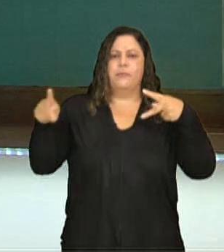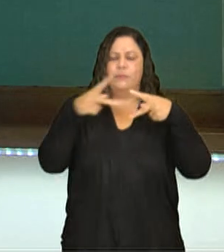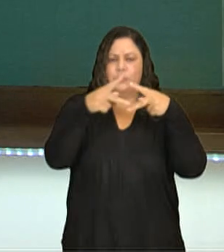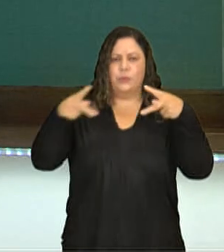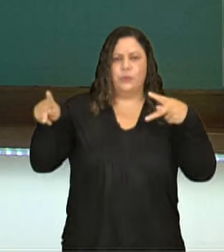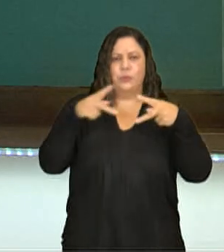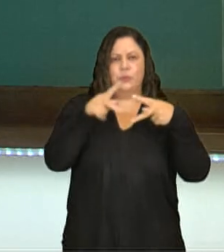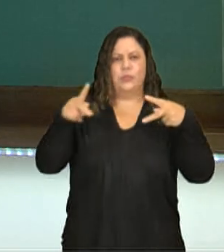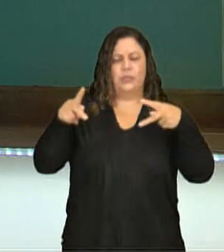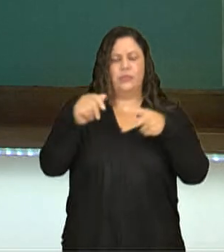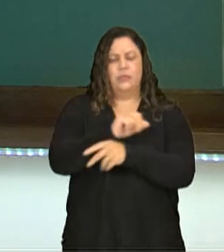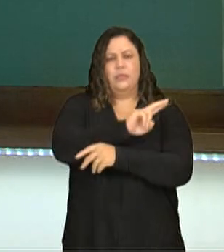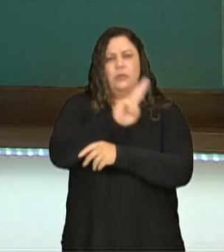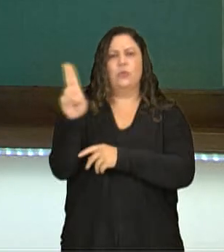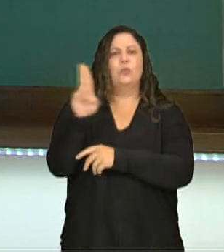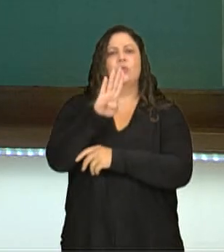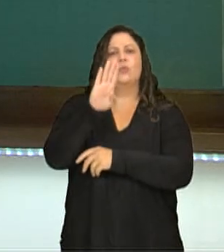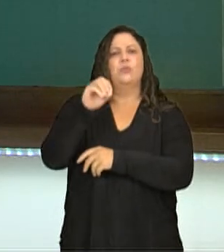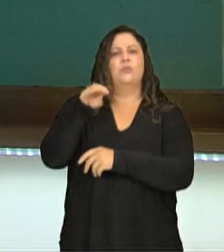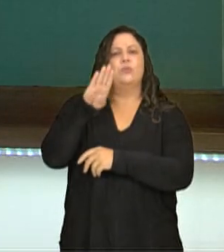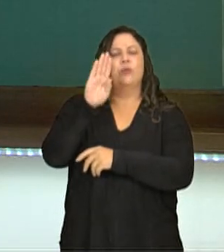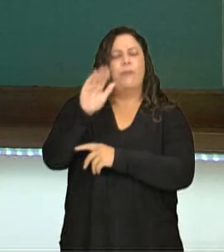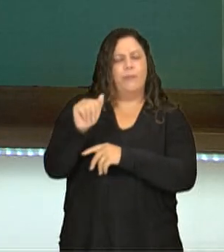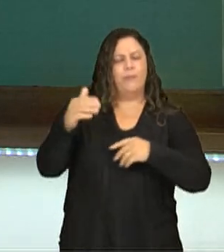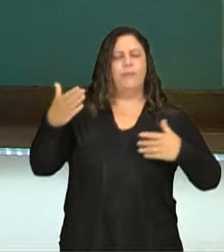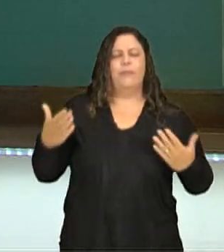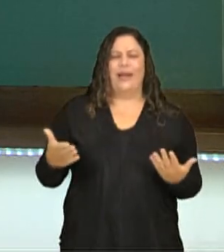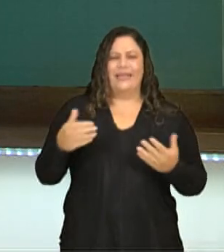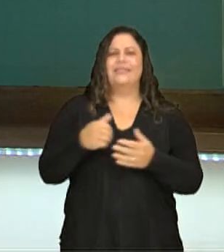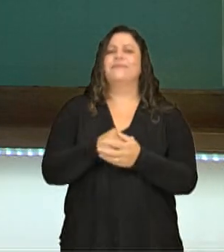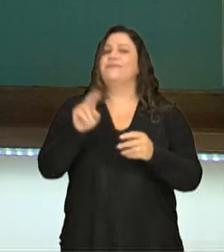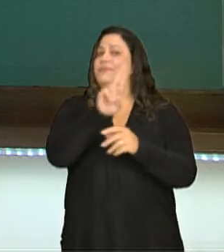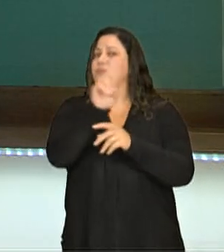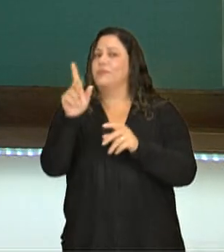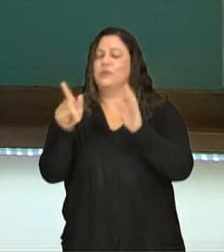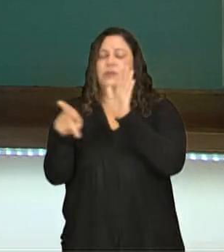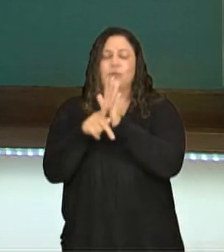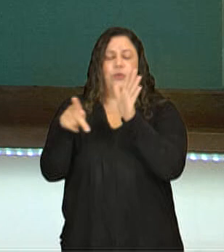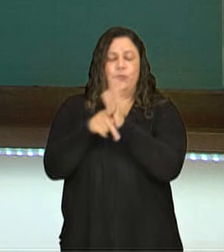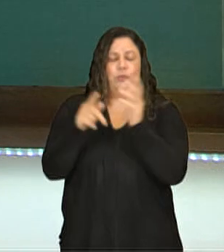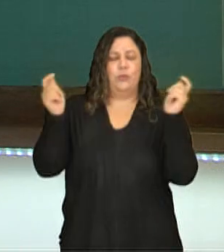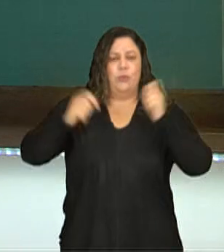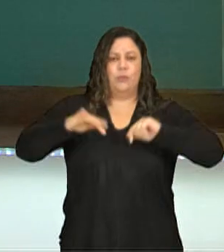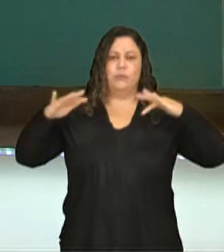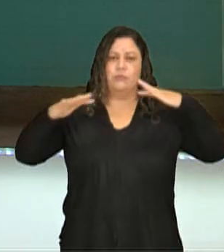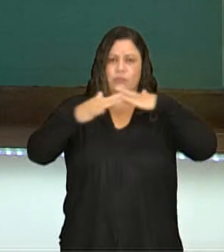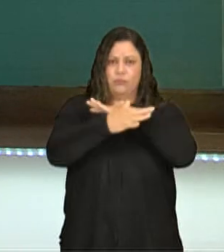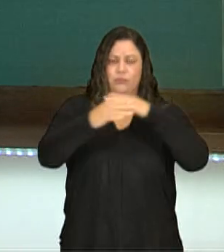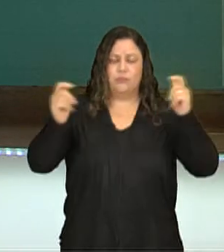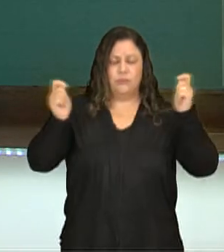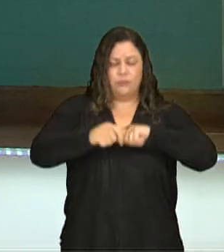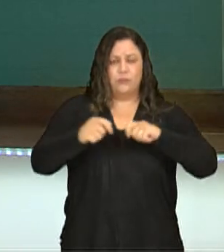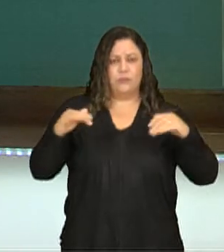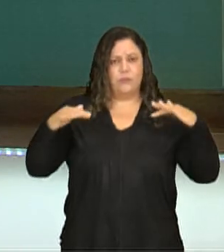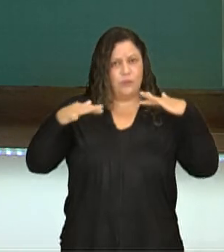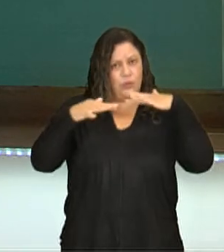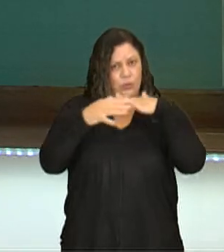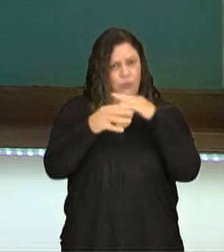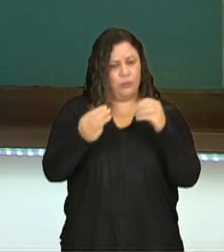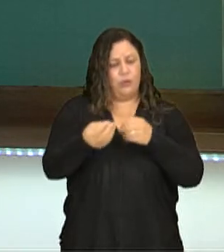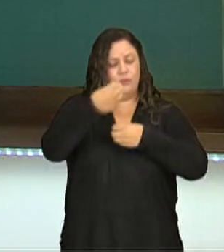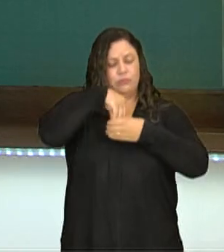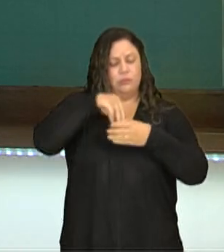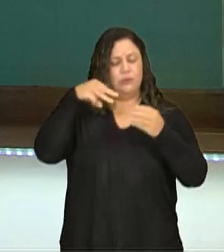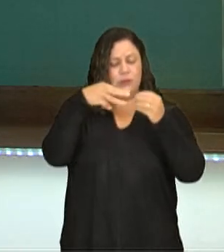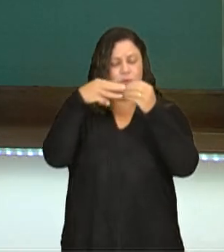chamadas de bombas. Então, eles vão ser chamadas assim especificamente de bombas de transporte, bombas carreadoras. O transporte ocorre contra